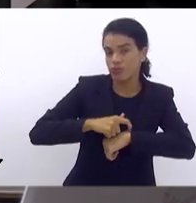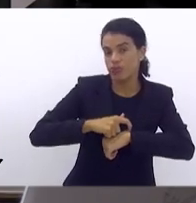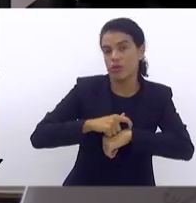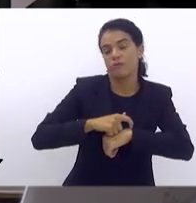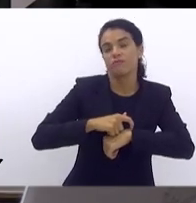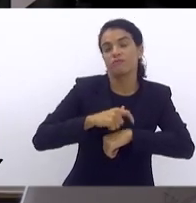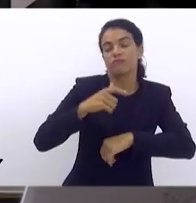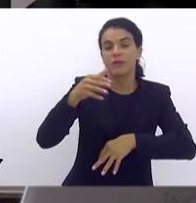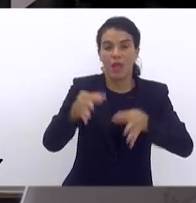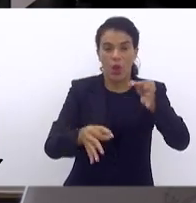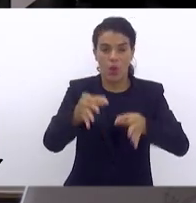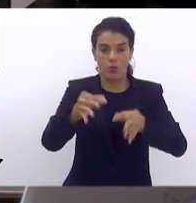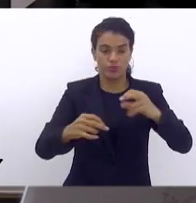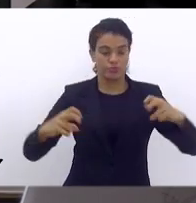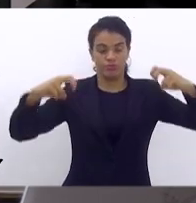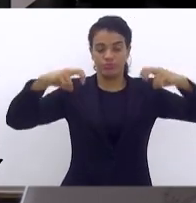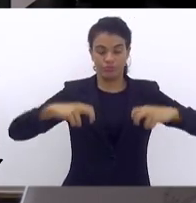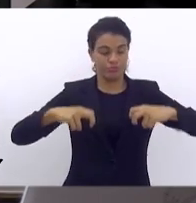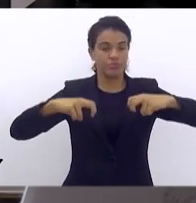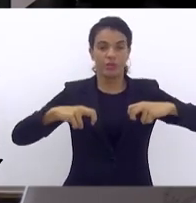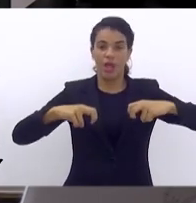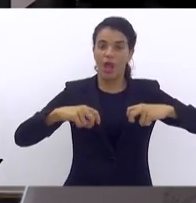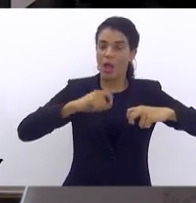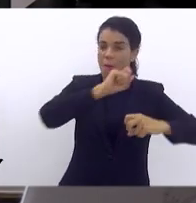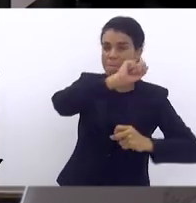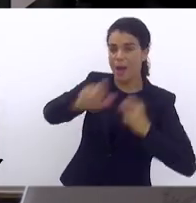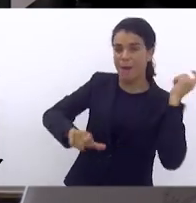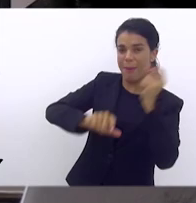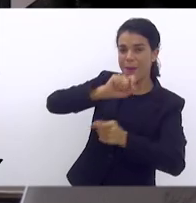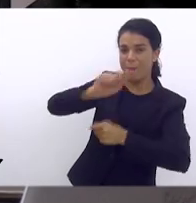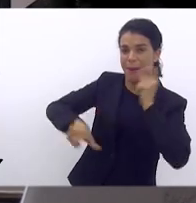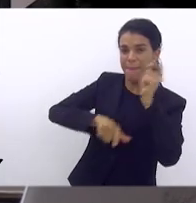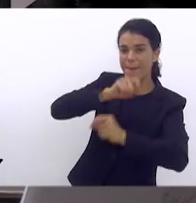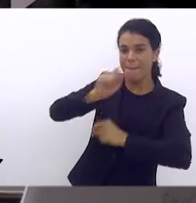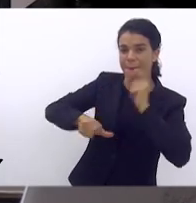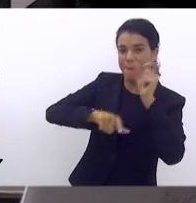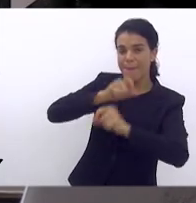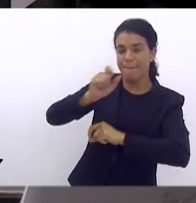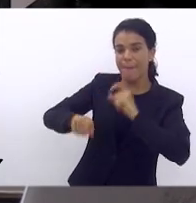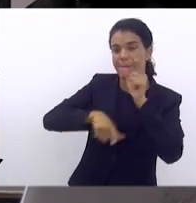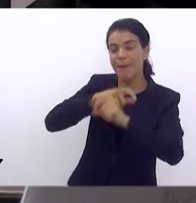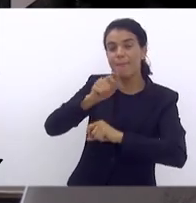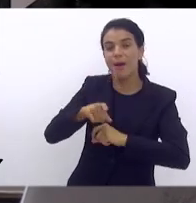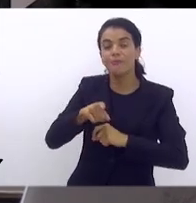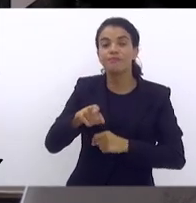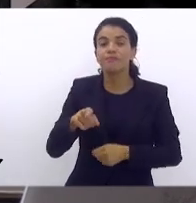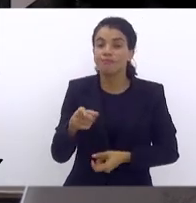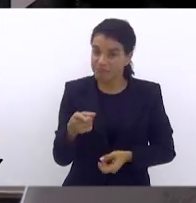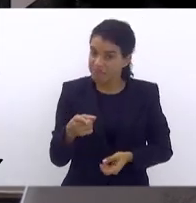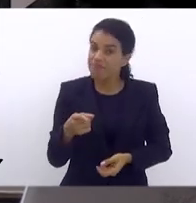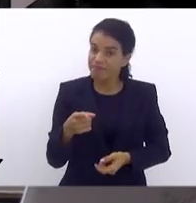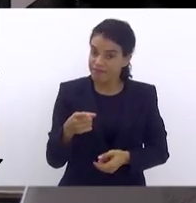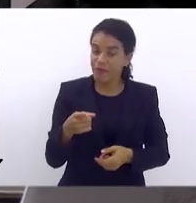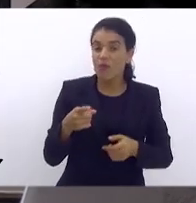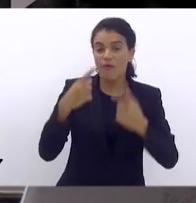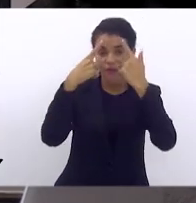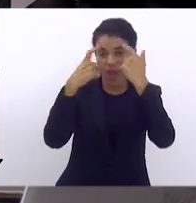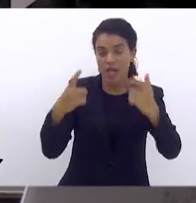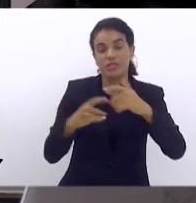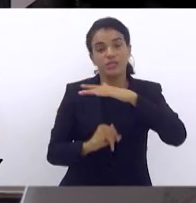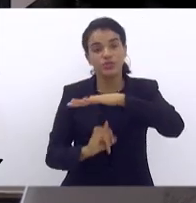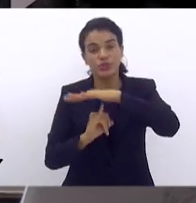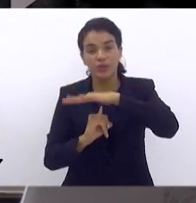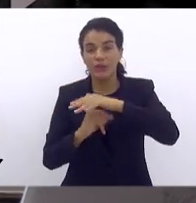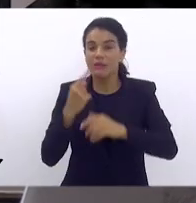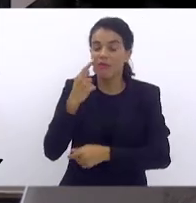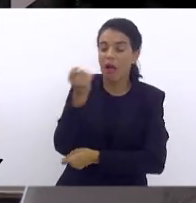audiência né do processo ela sofreu ali uma violência institucional né no sentido de que assim estavam tentando fazer